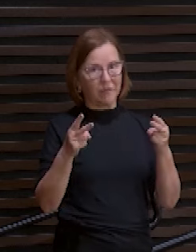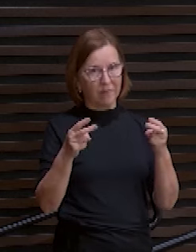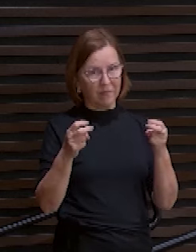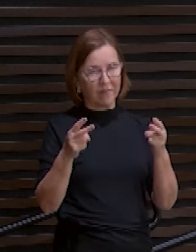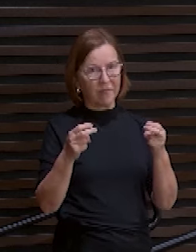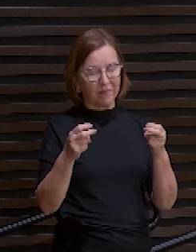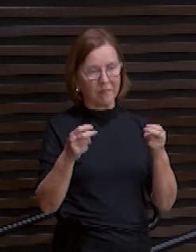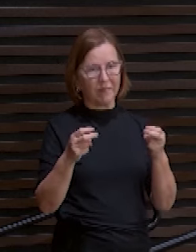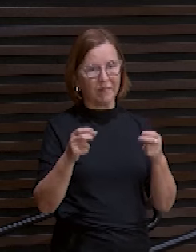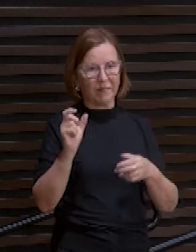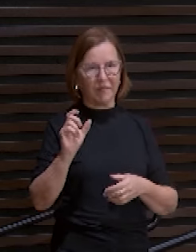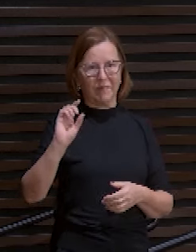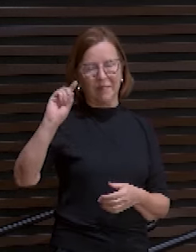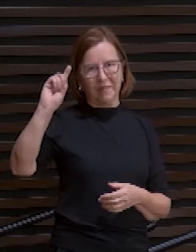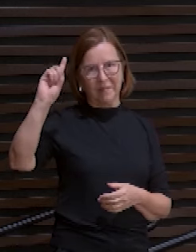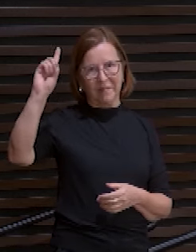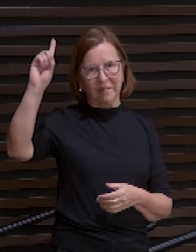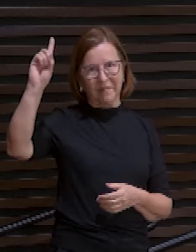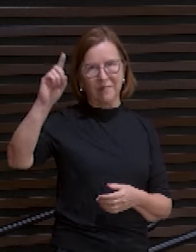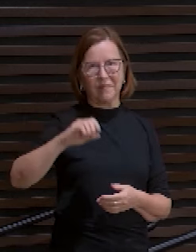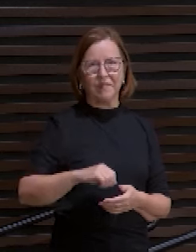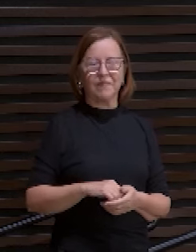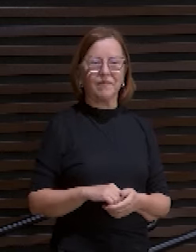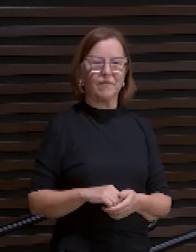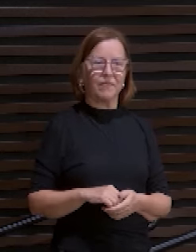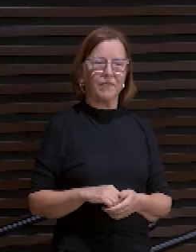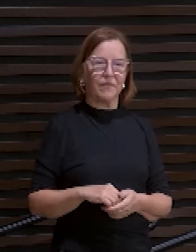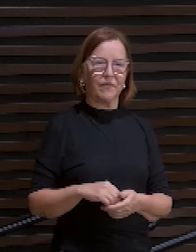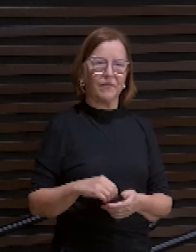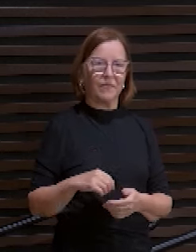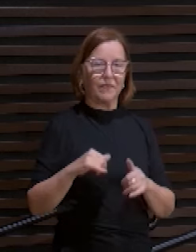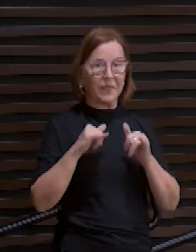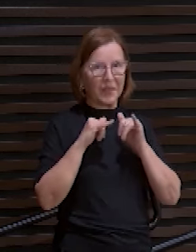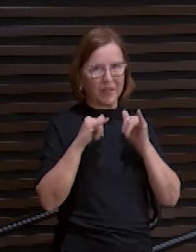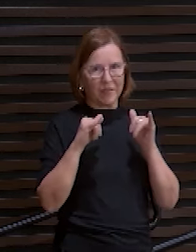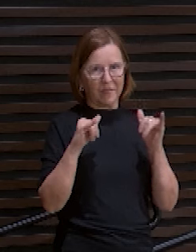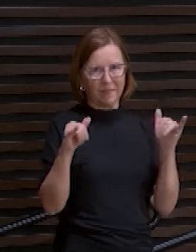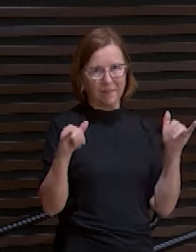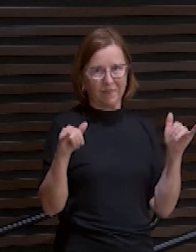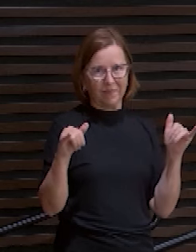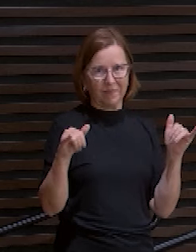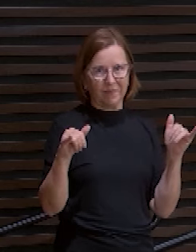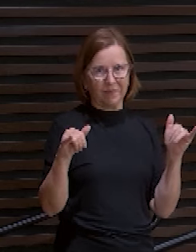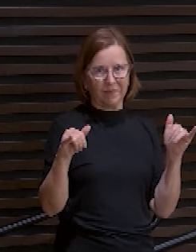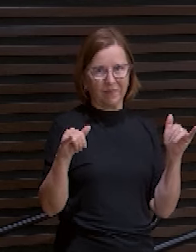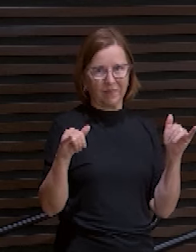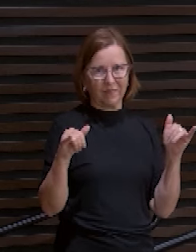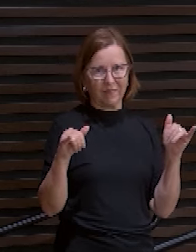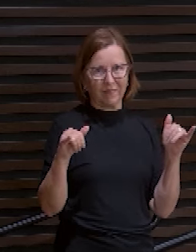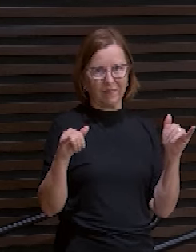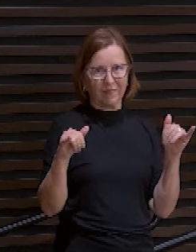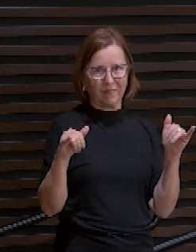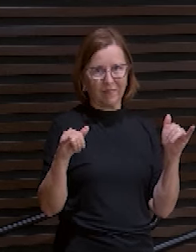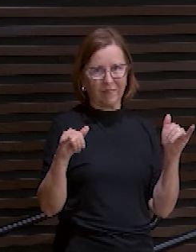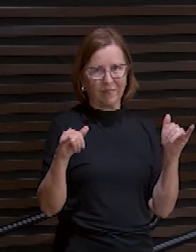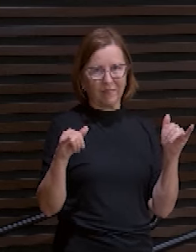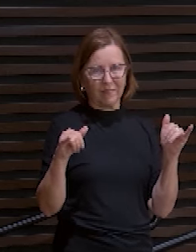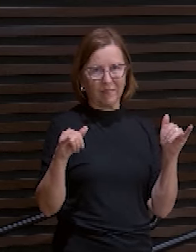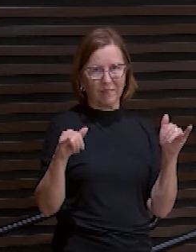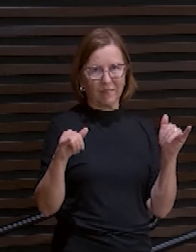do senhor ela fala assim revesti-vos